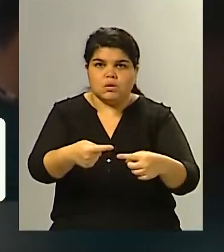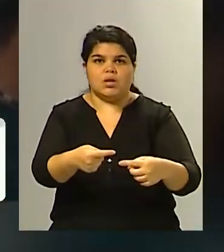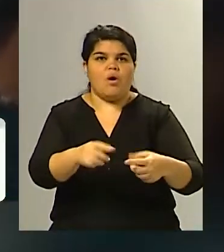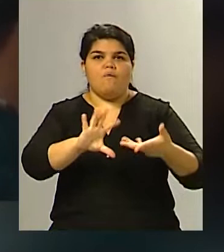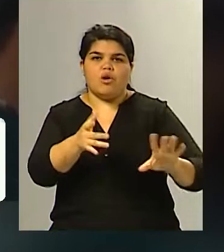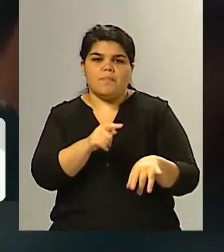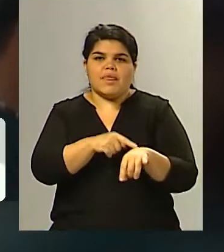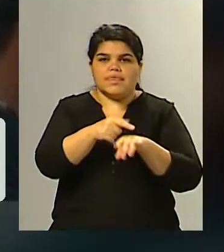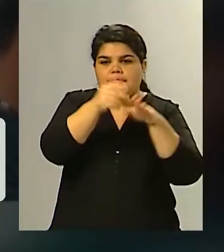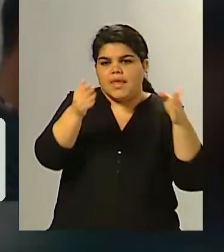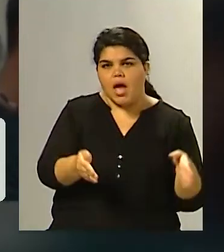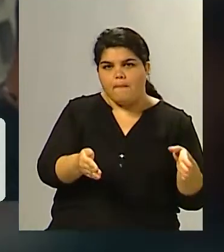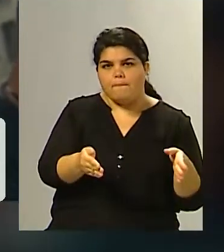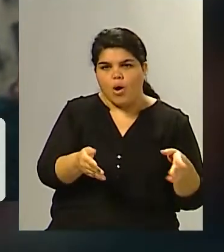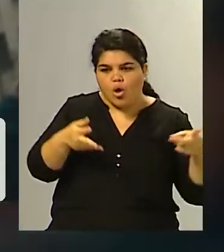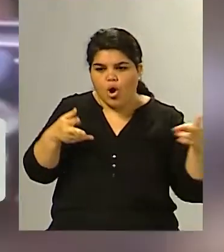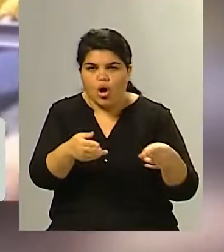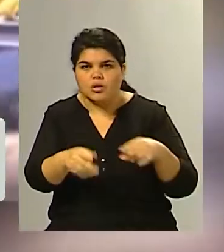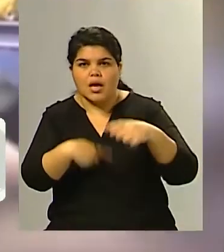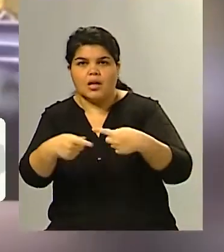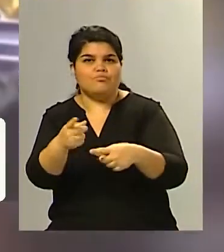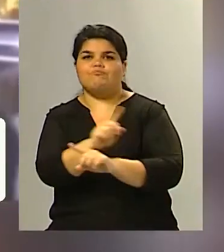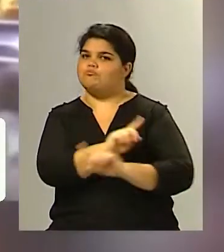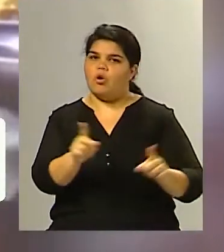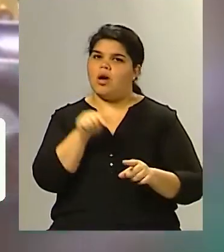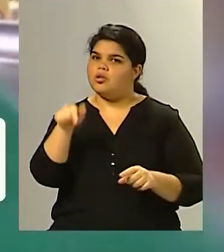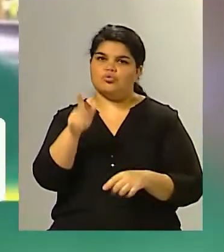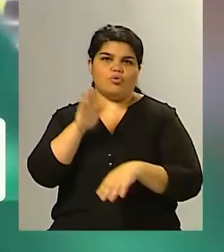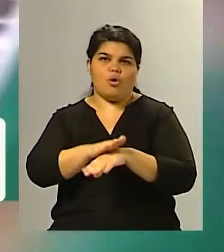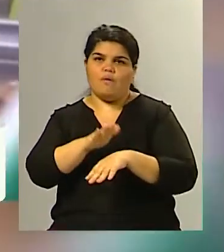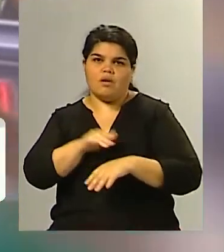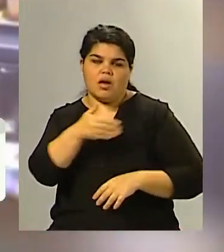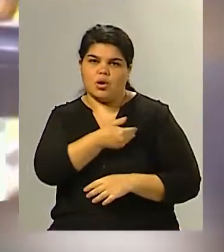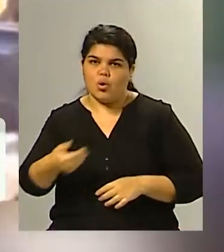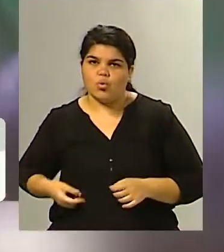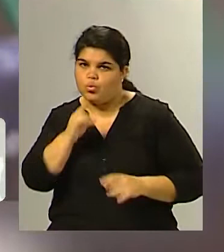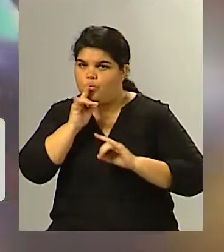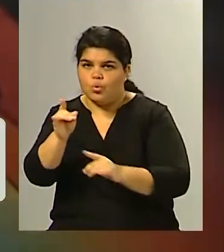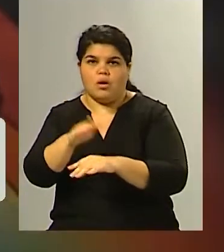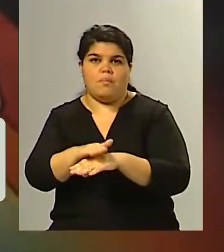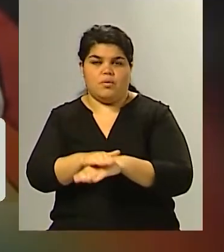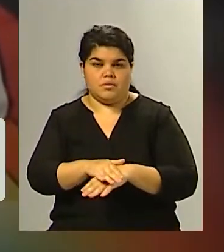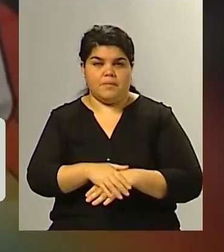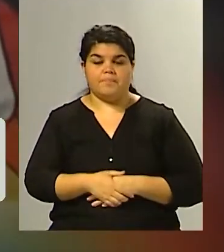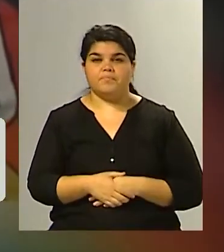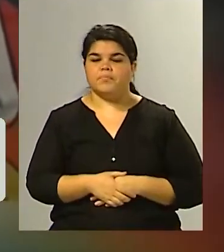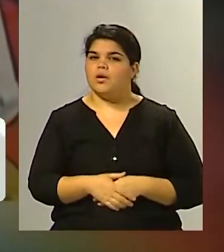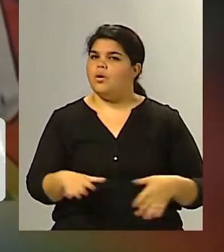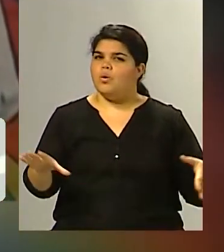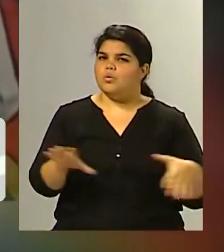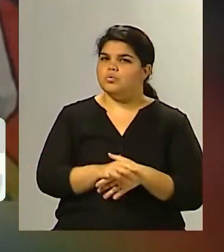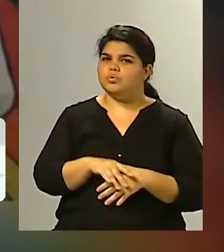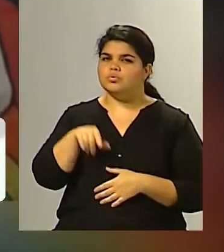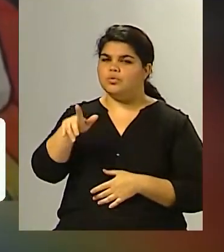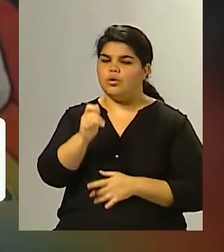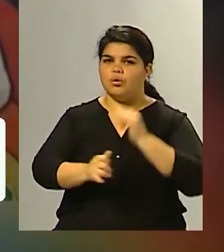conjunturas políticas específicas. Me quedé pensando en lo que usted manifestaba, Paulo, del discurso del odio, ese